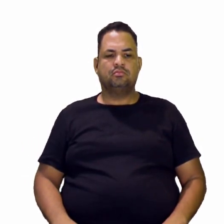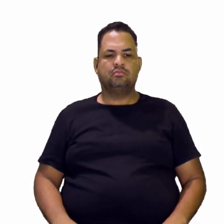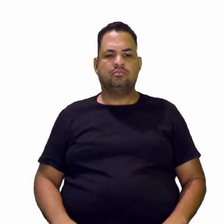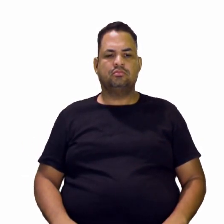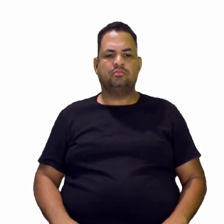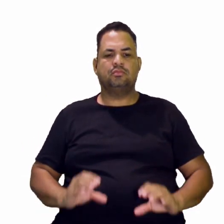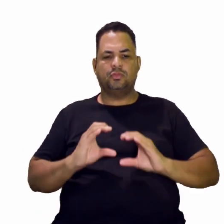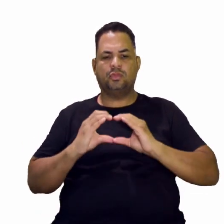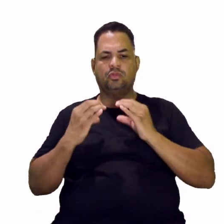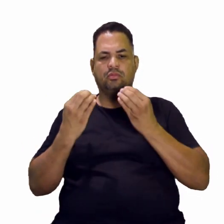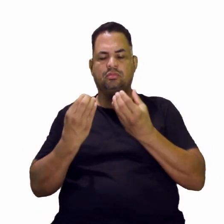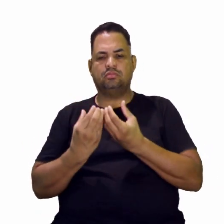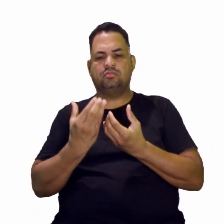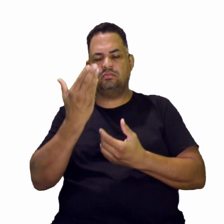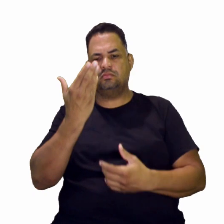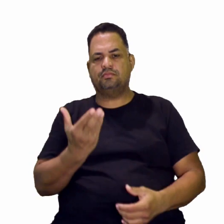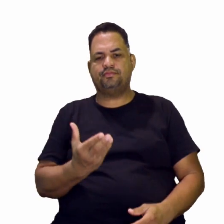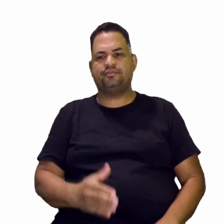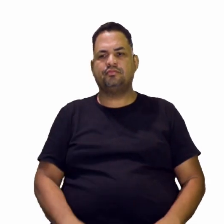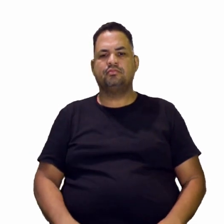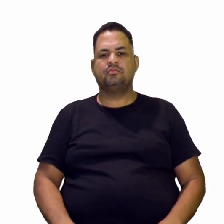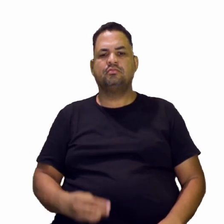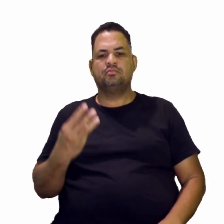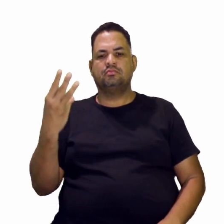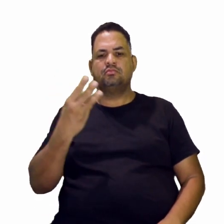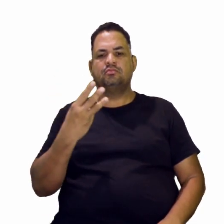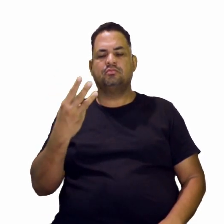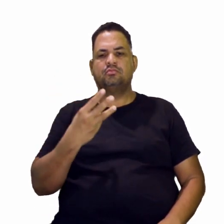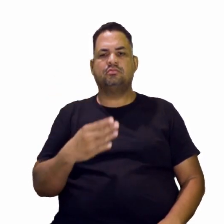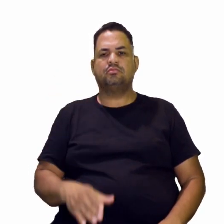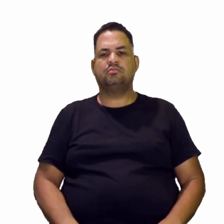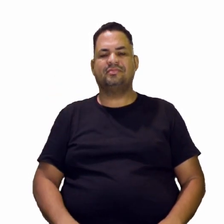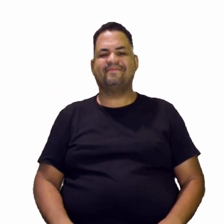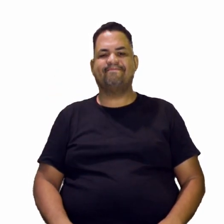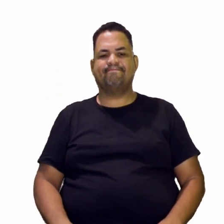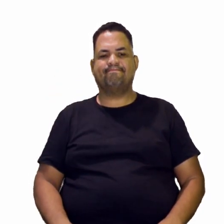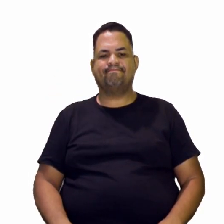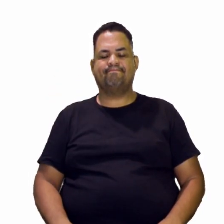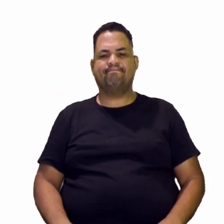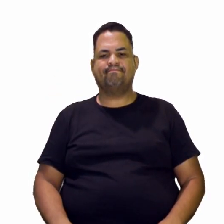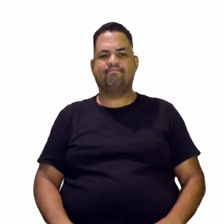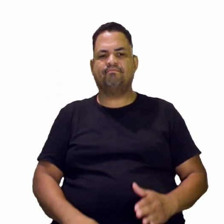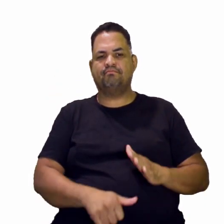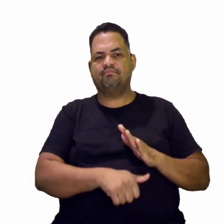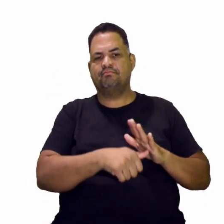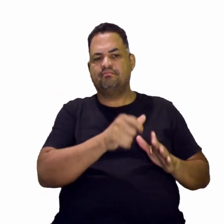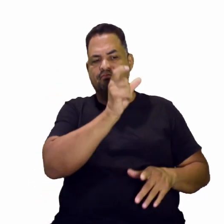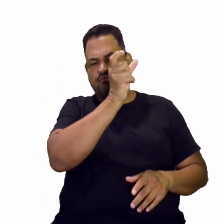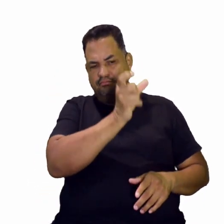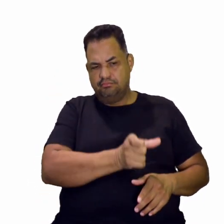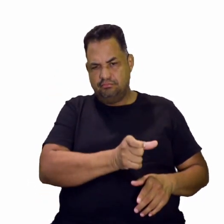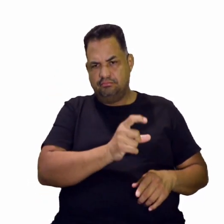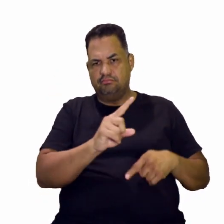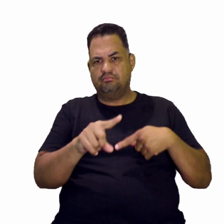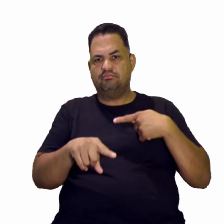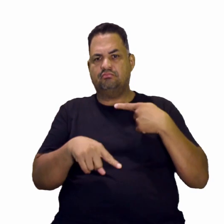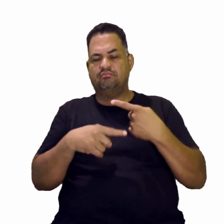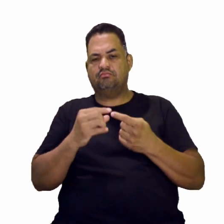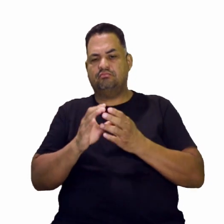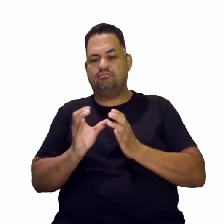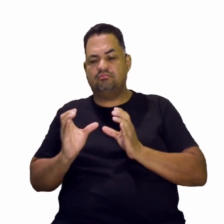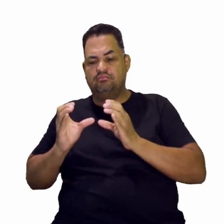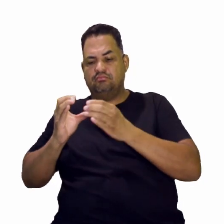uma comunidade, que vem a ser o terceiro nível. Tá? Primeiro nível, indivíduo. Segundo